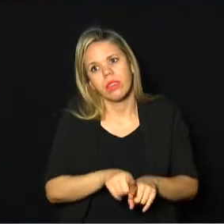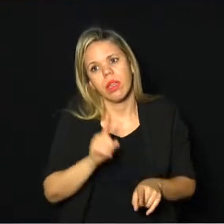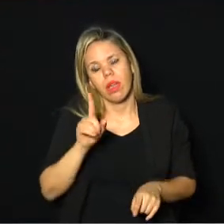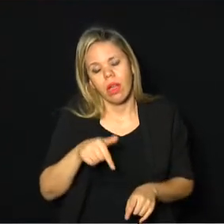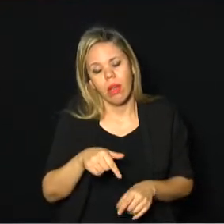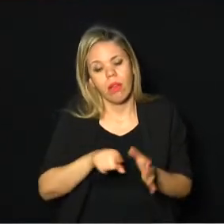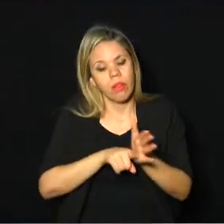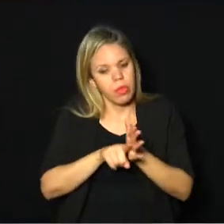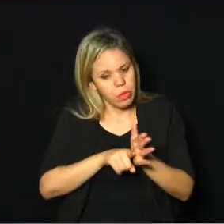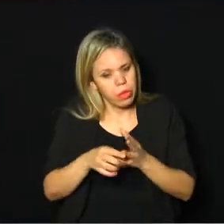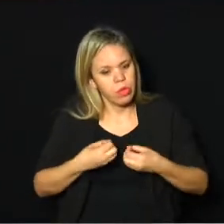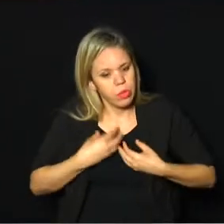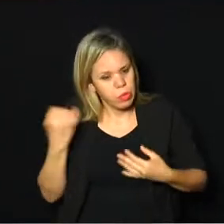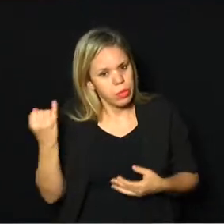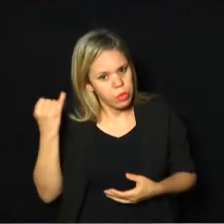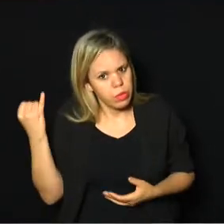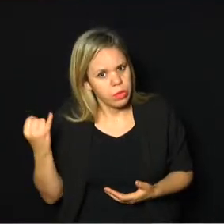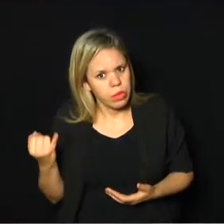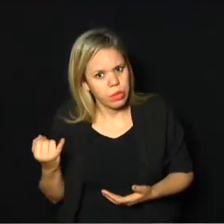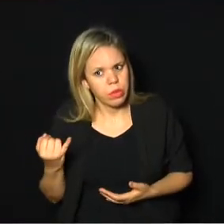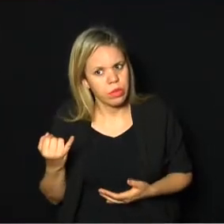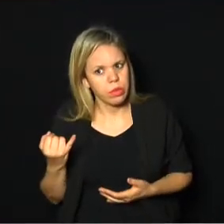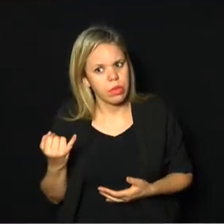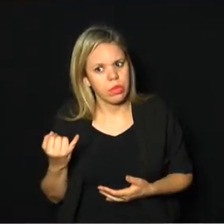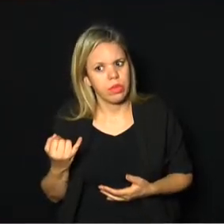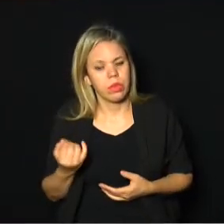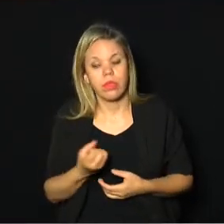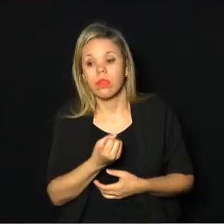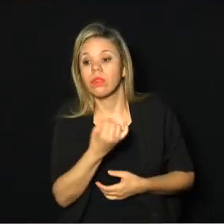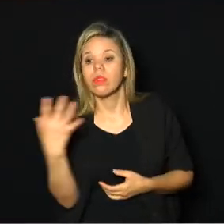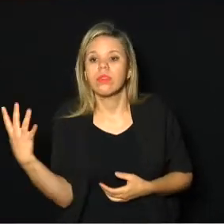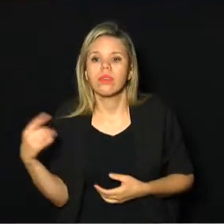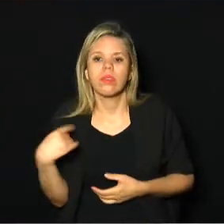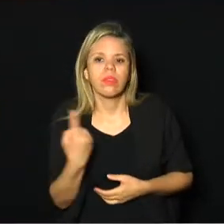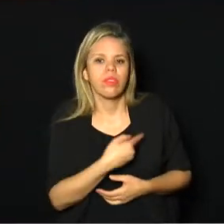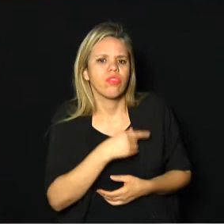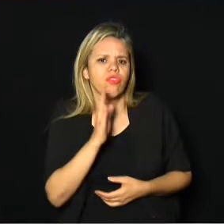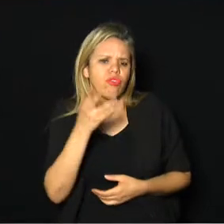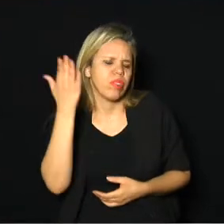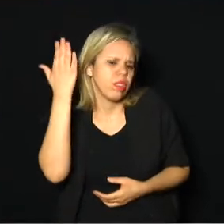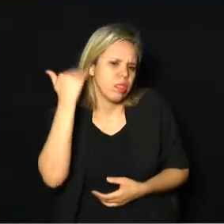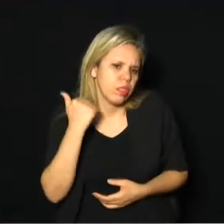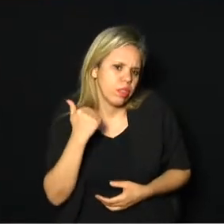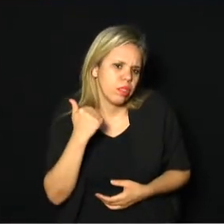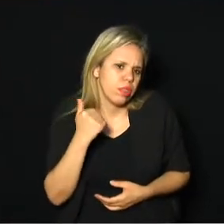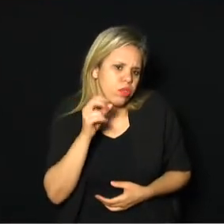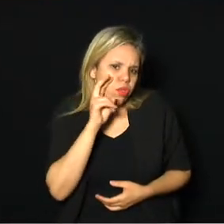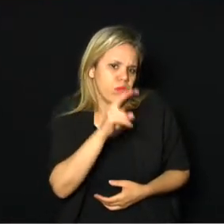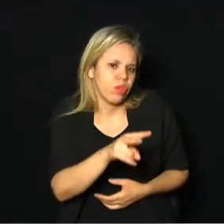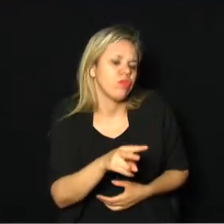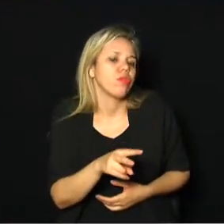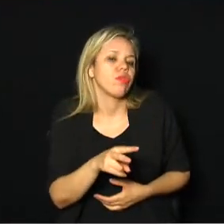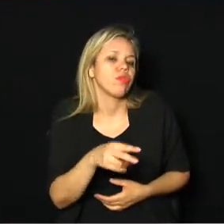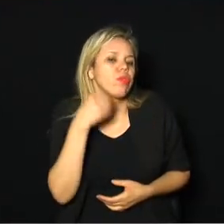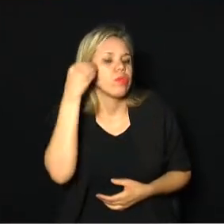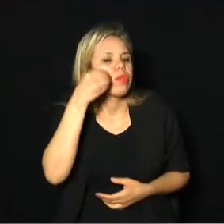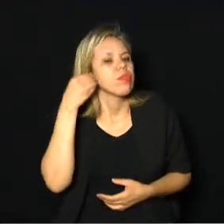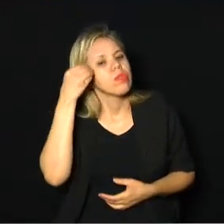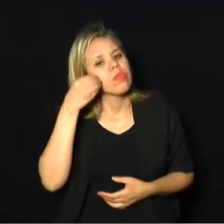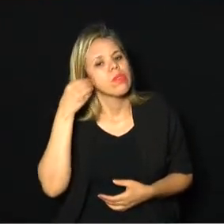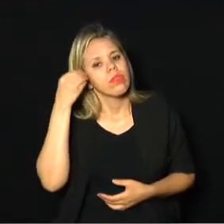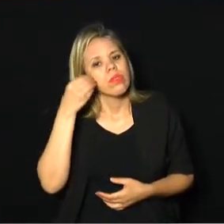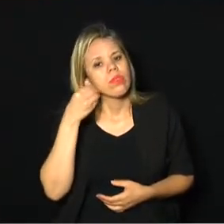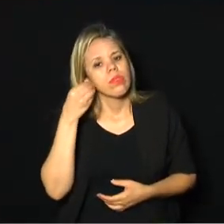dados importantes que eles quantificam uma coisa que a gente já sabe, que a gente vê pela experiência e